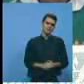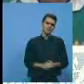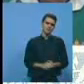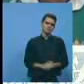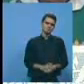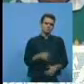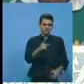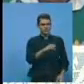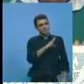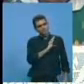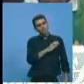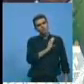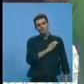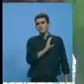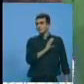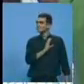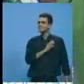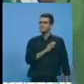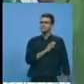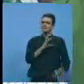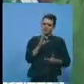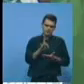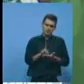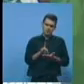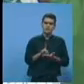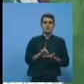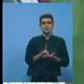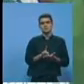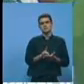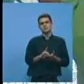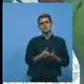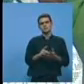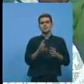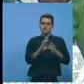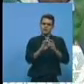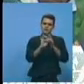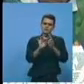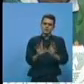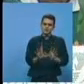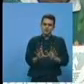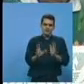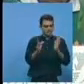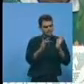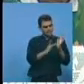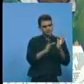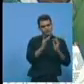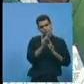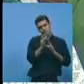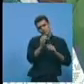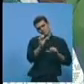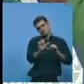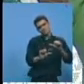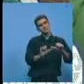eu quero verdadeiramente permitir que a graça de Deus cure, restaure,